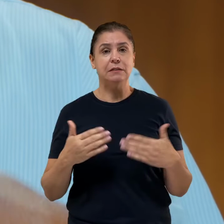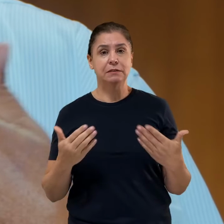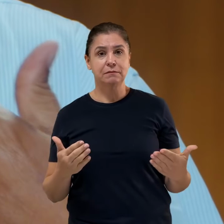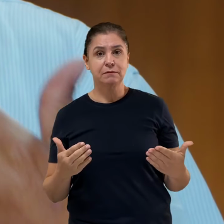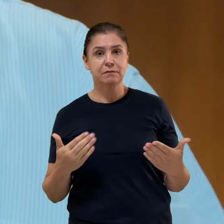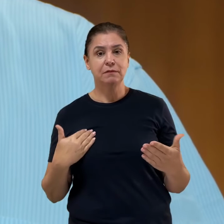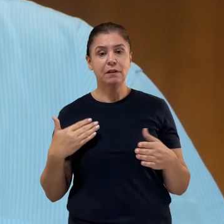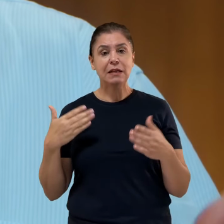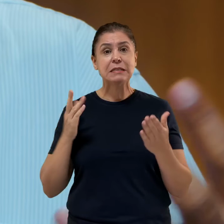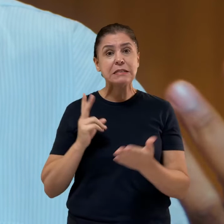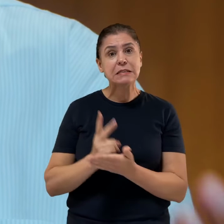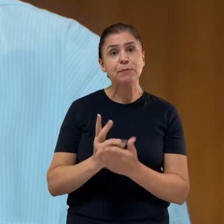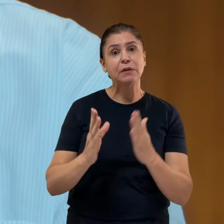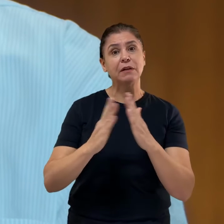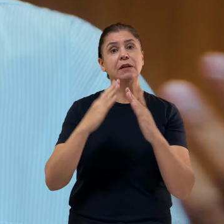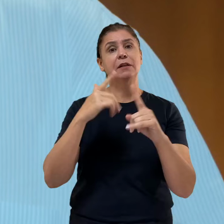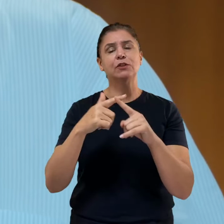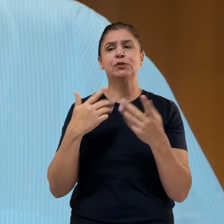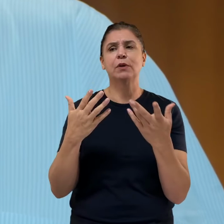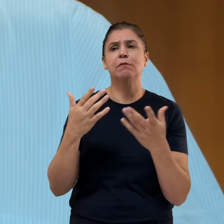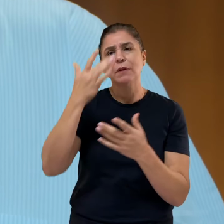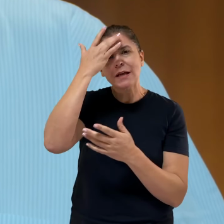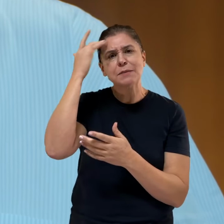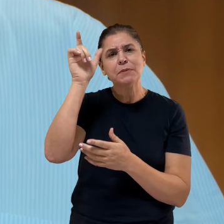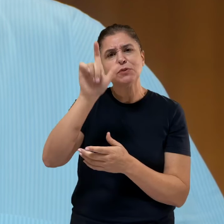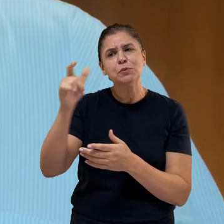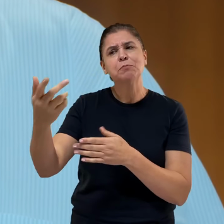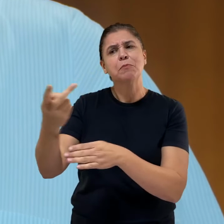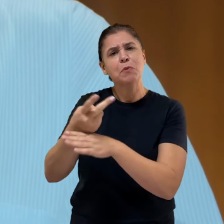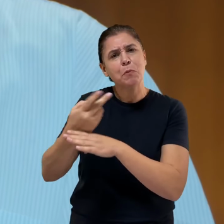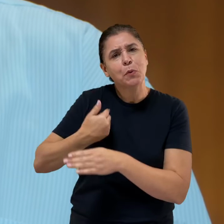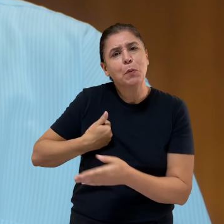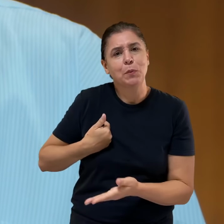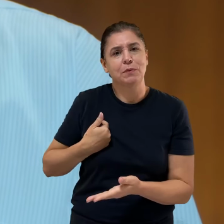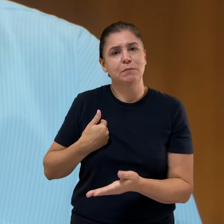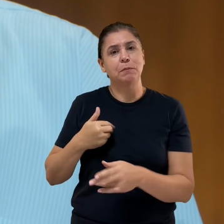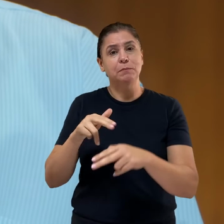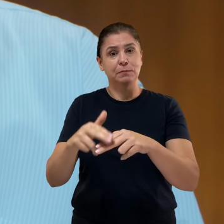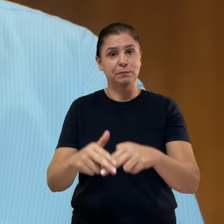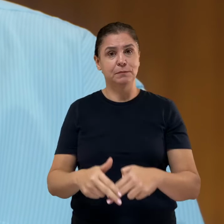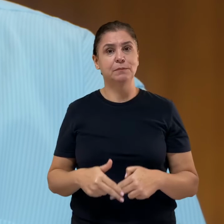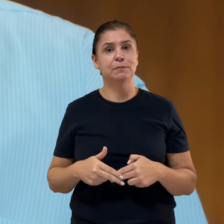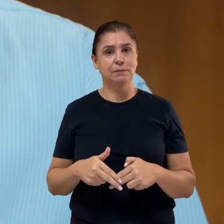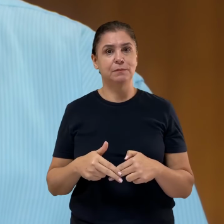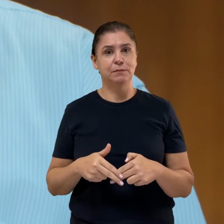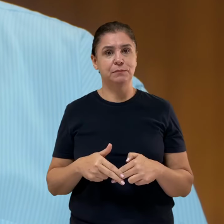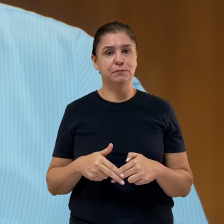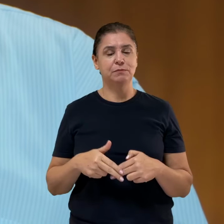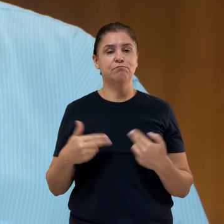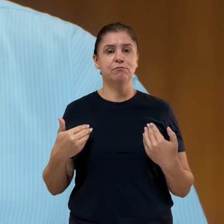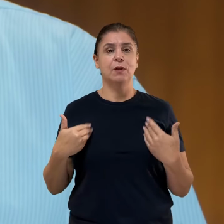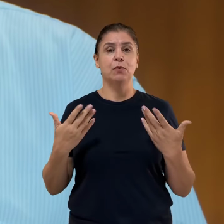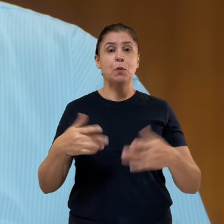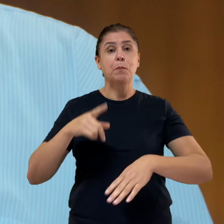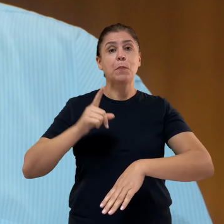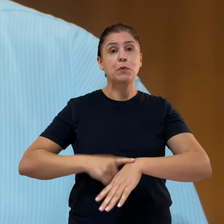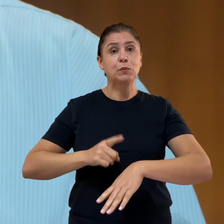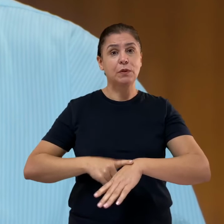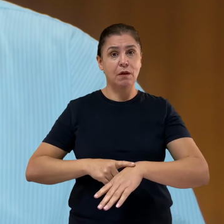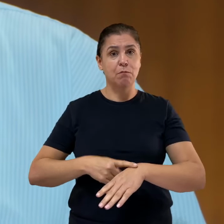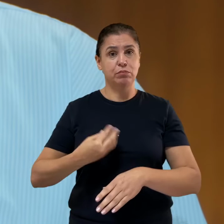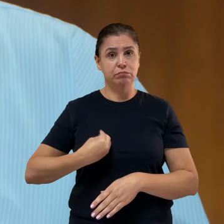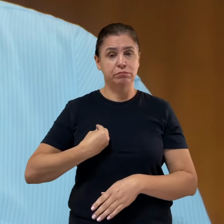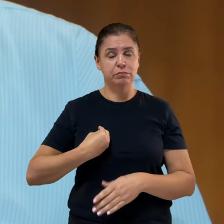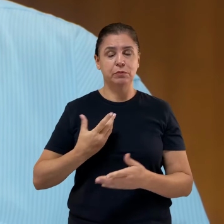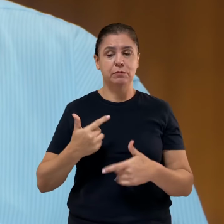Então, nas paróquias, eu quero que as pessoas me procurem. Por isso, eu também não muito tempo